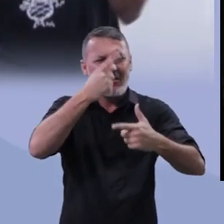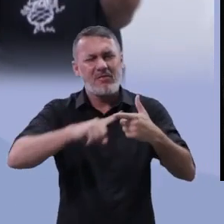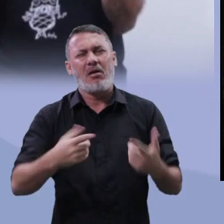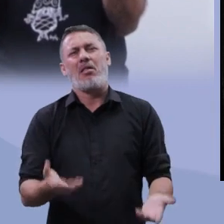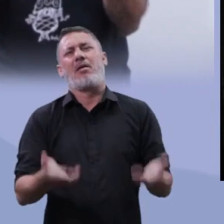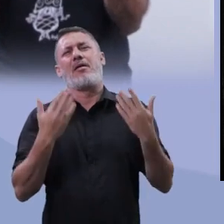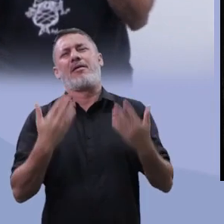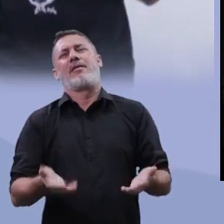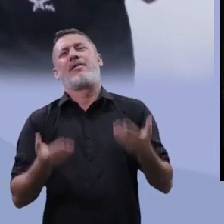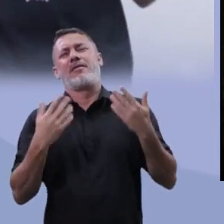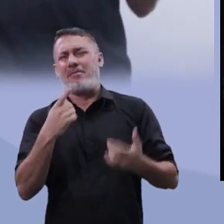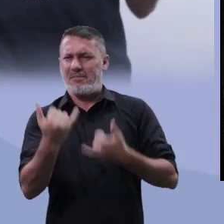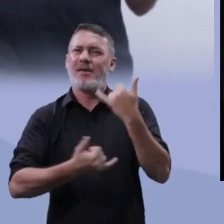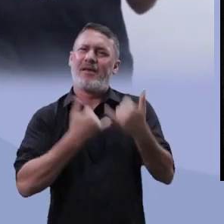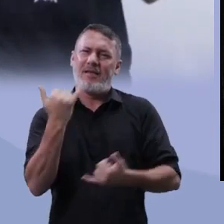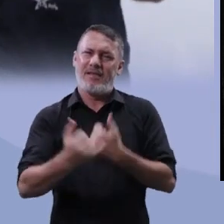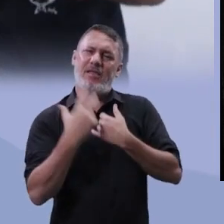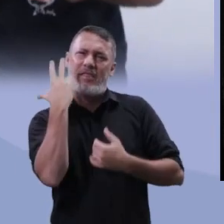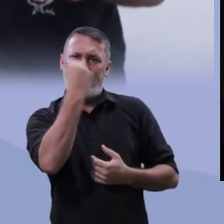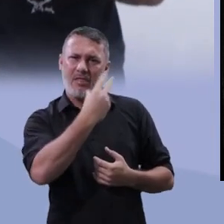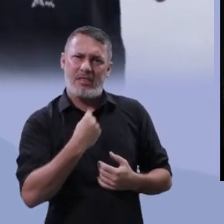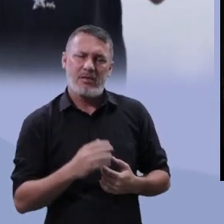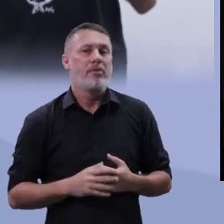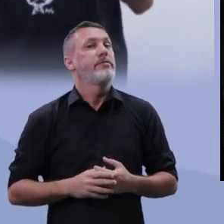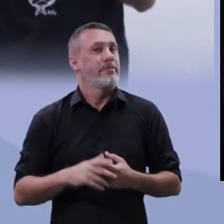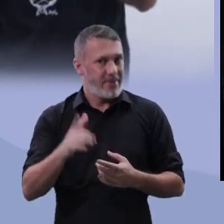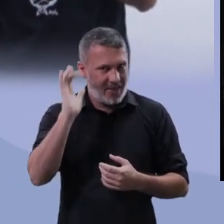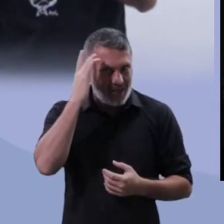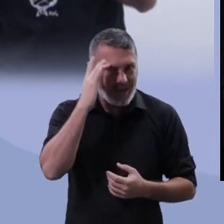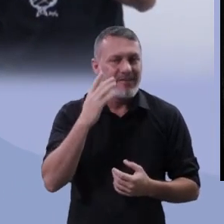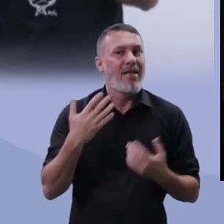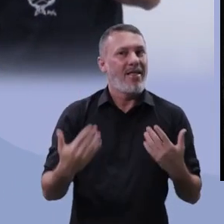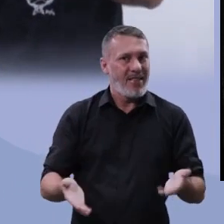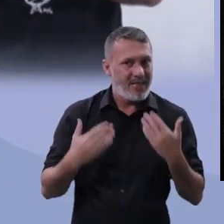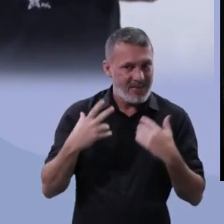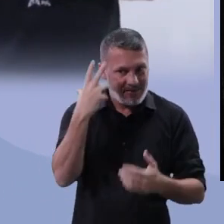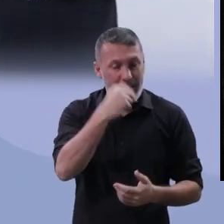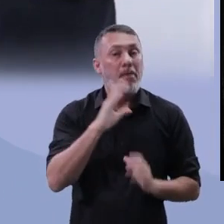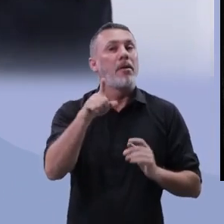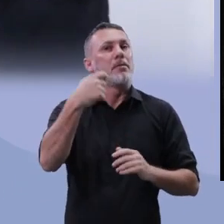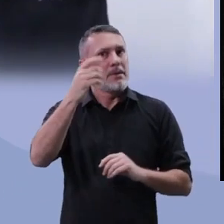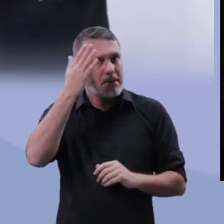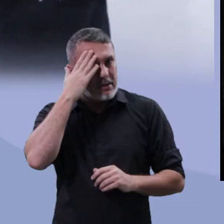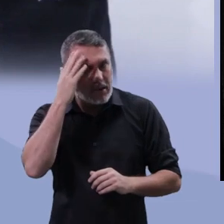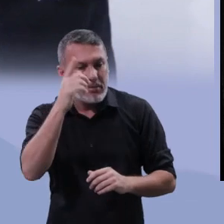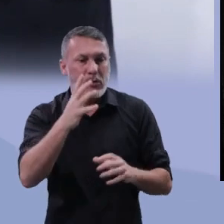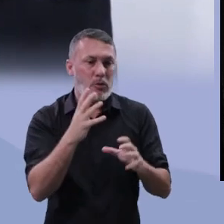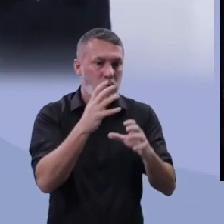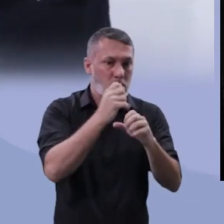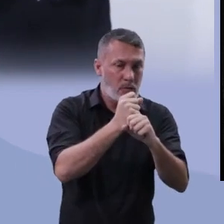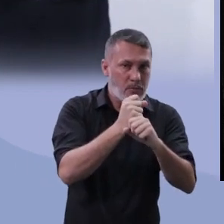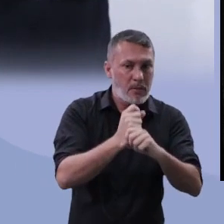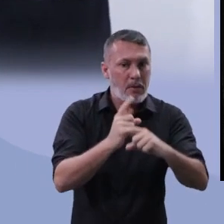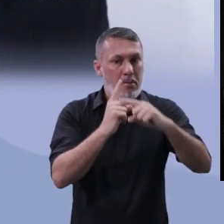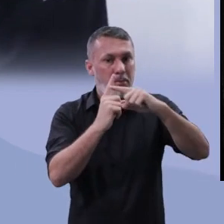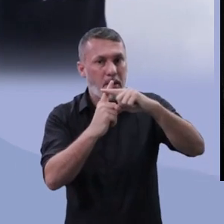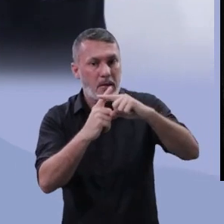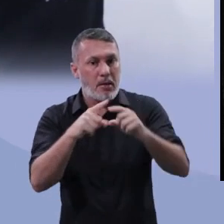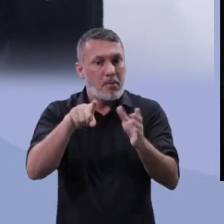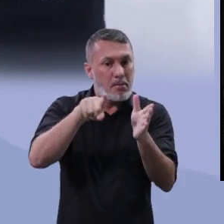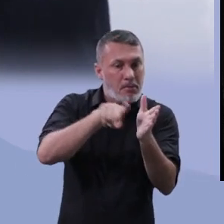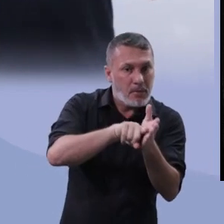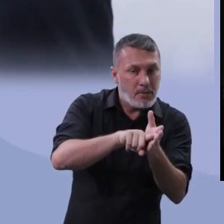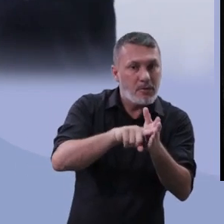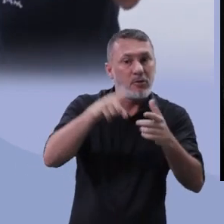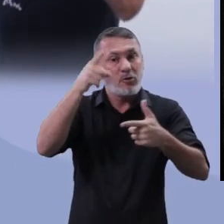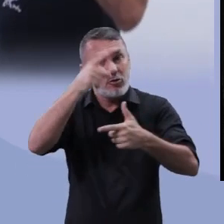que moleza, professor. Pô, você tá de sacanagem, professor. É moleza, parceiro, mas você tem que saber somar, subtrair, multiplicar